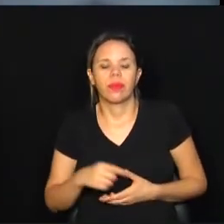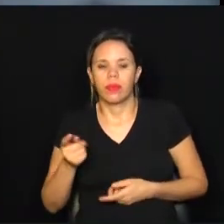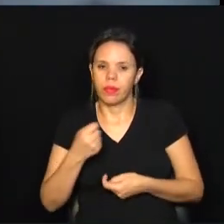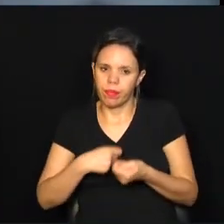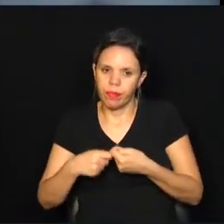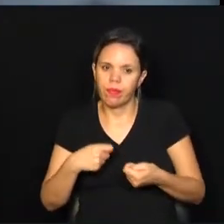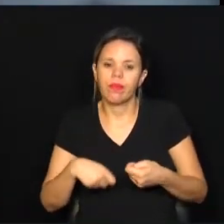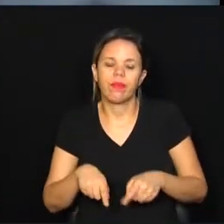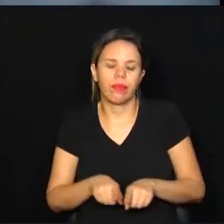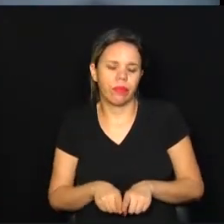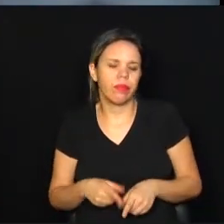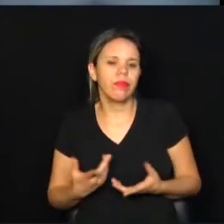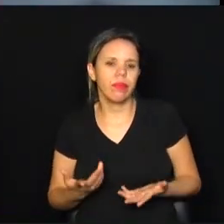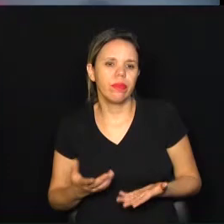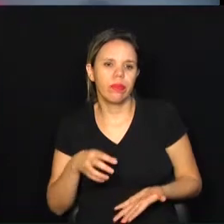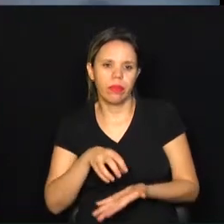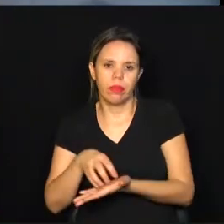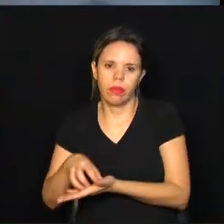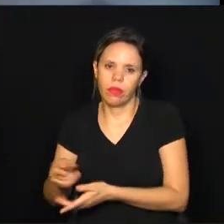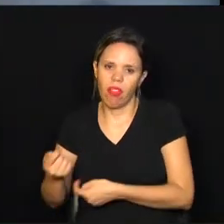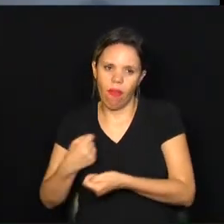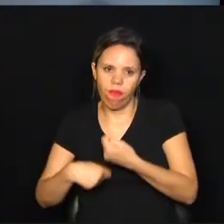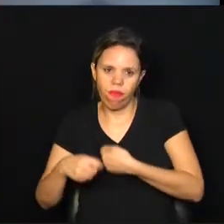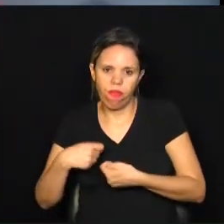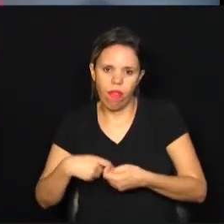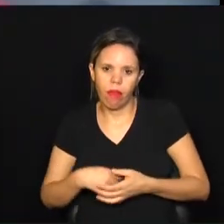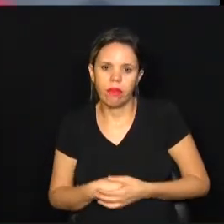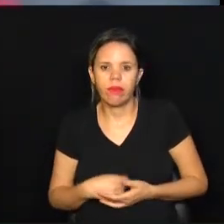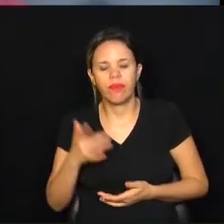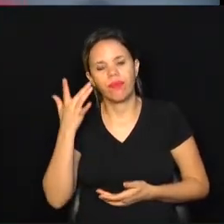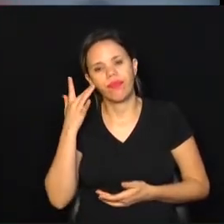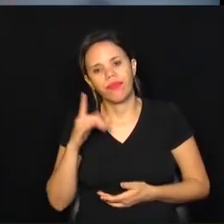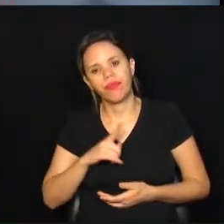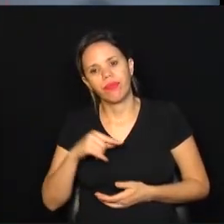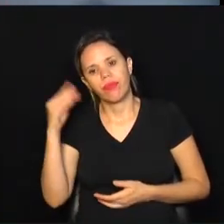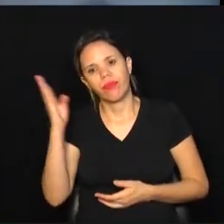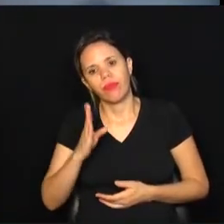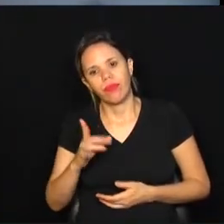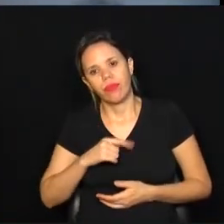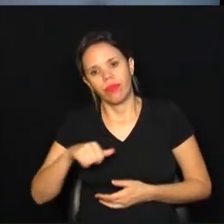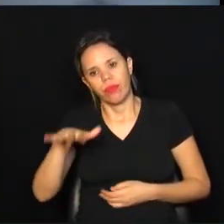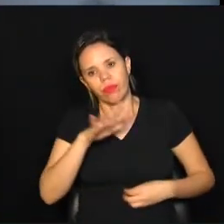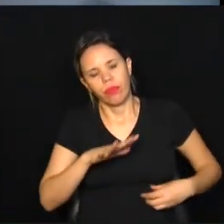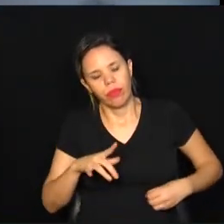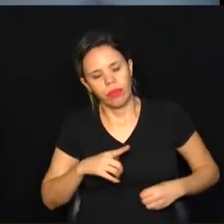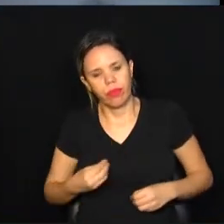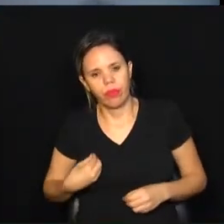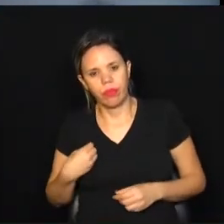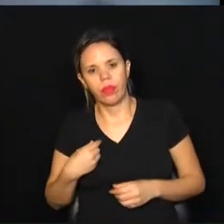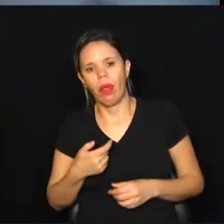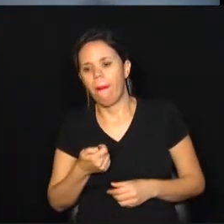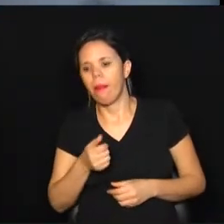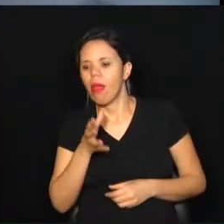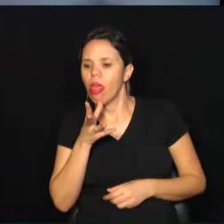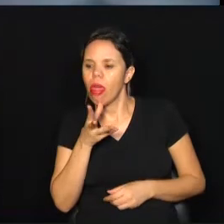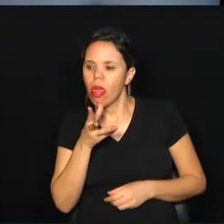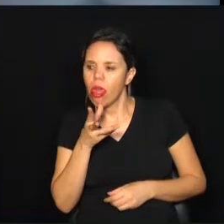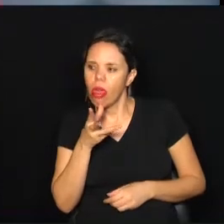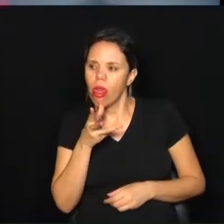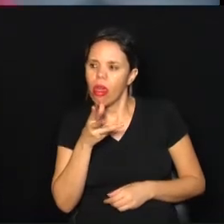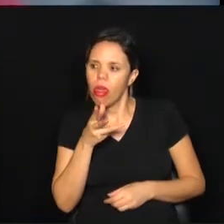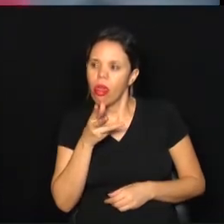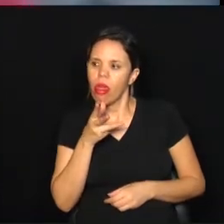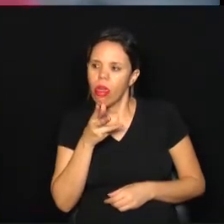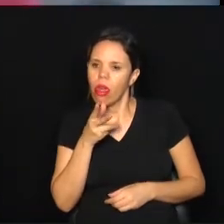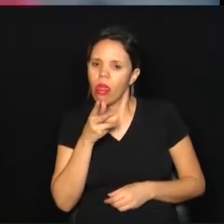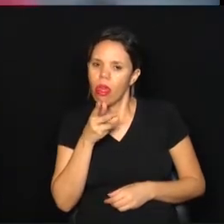economia, né? É um setor da economia. E eu acho que a gente, no Brasil, de maneira geral, está ainda patinando muito nesse